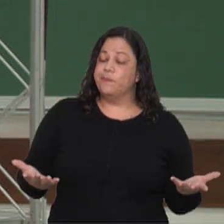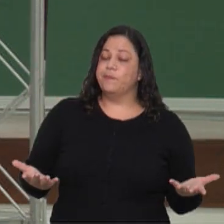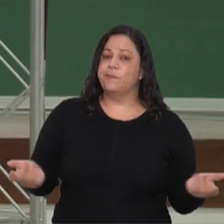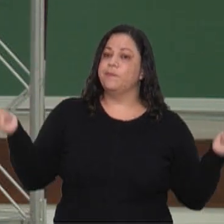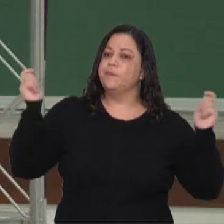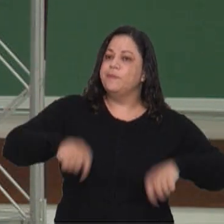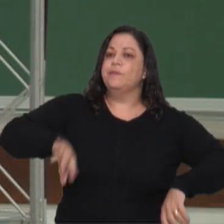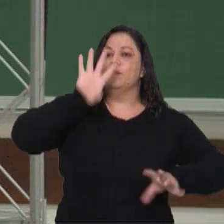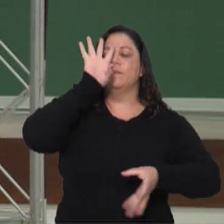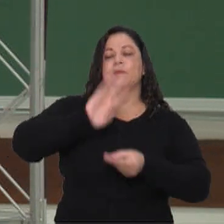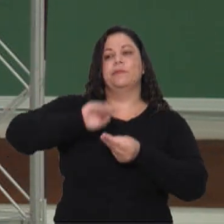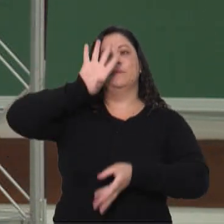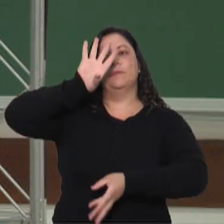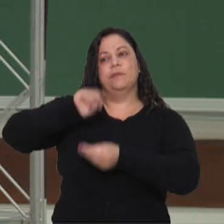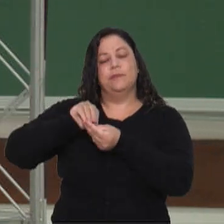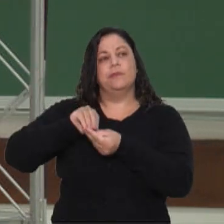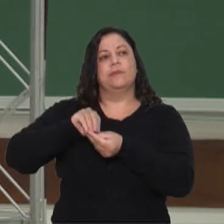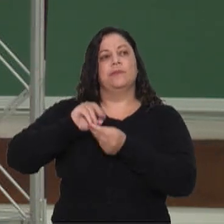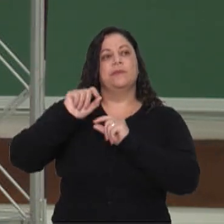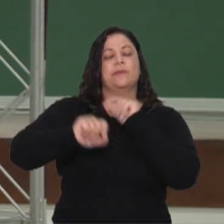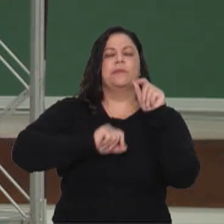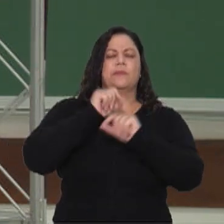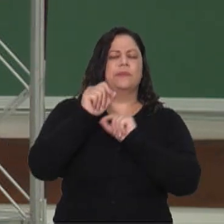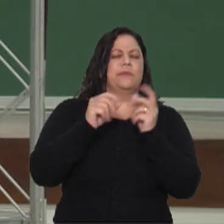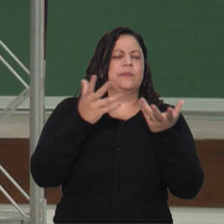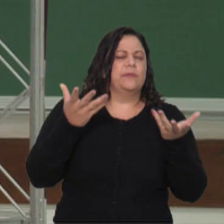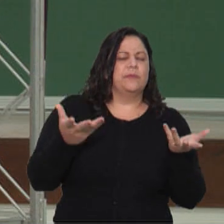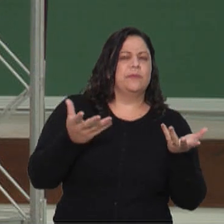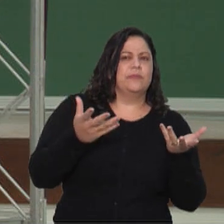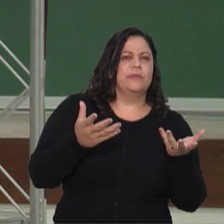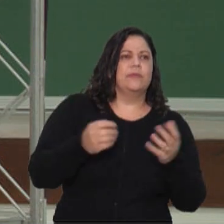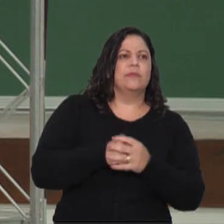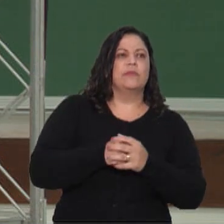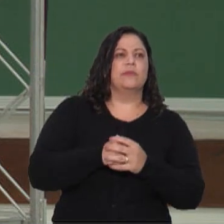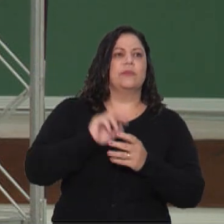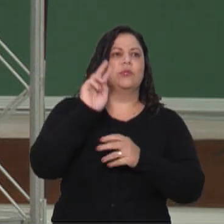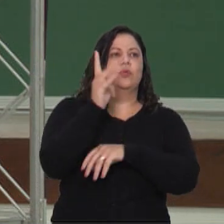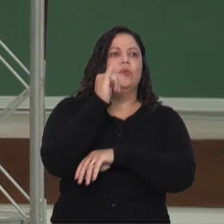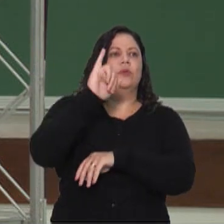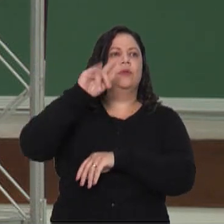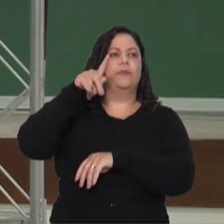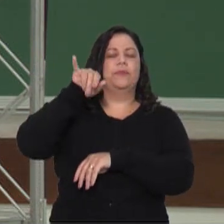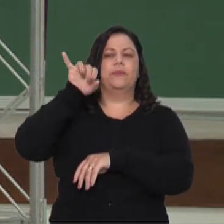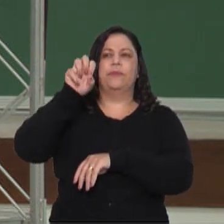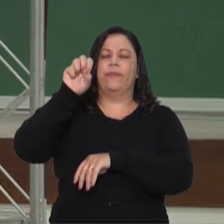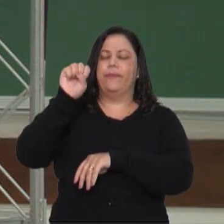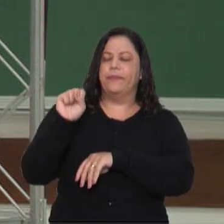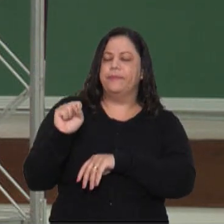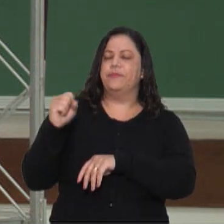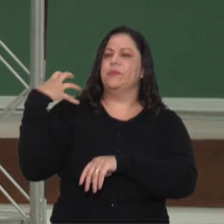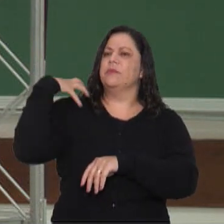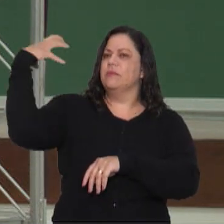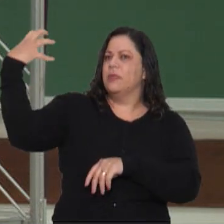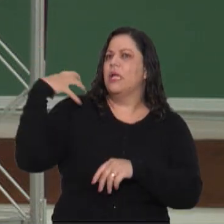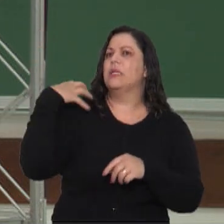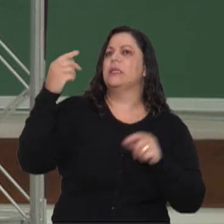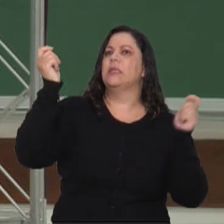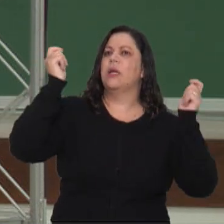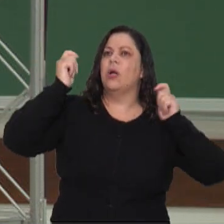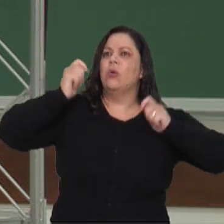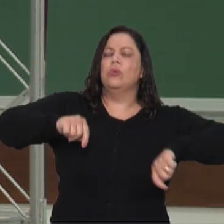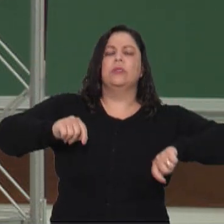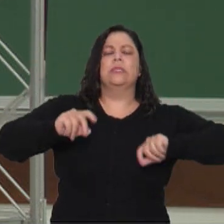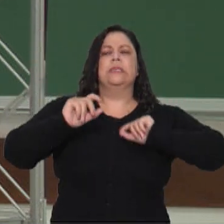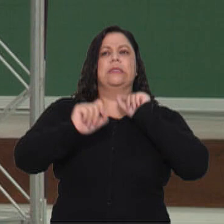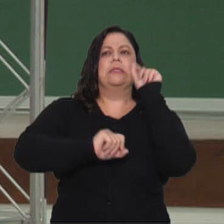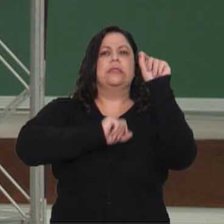podemos concluir dos excertos do Hippias que o Platão está ali fundando aquilo que nós vamos chamar